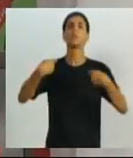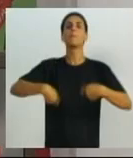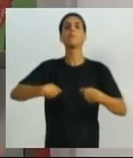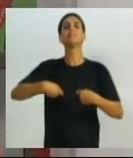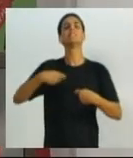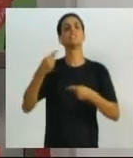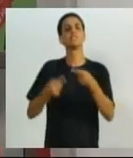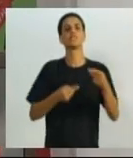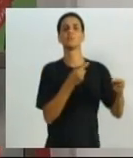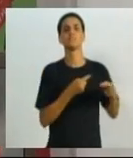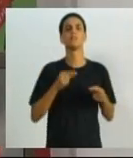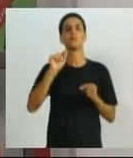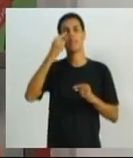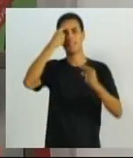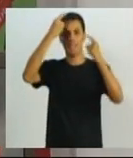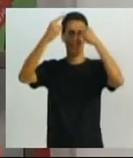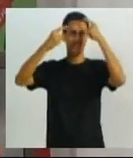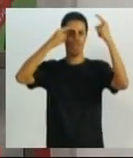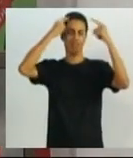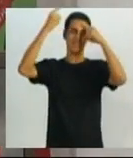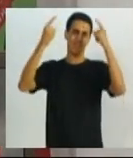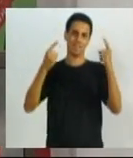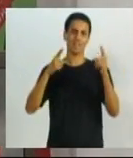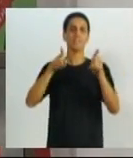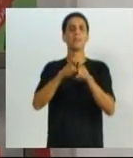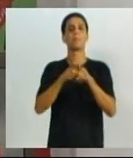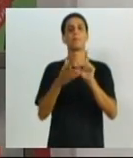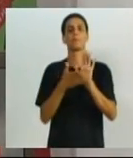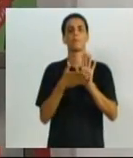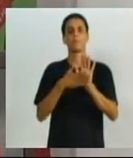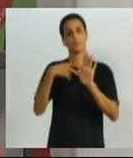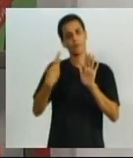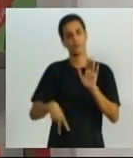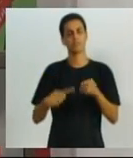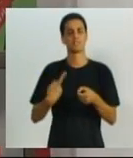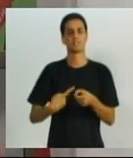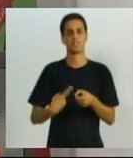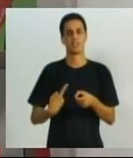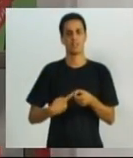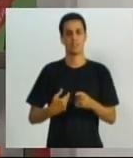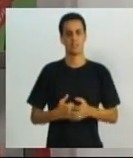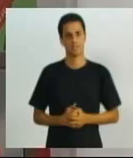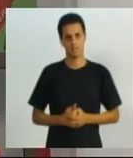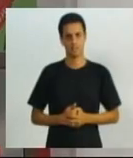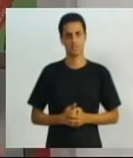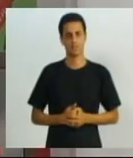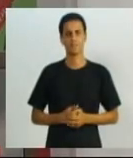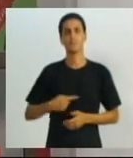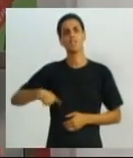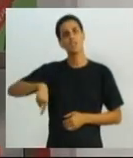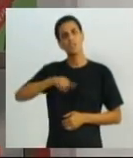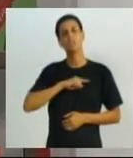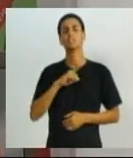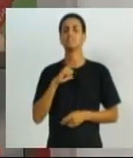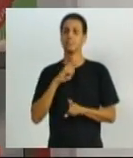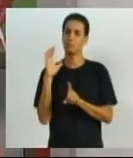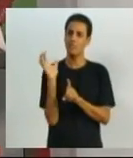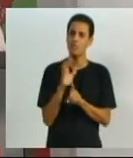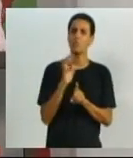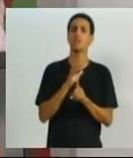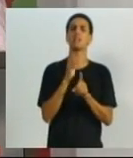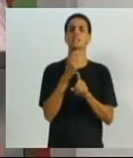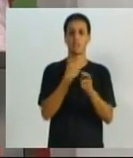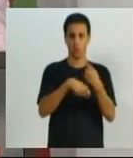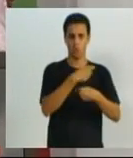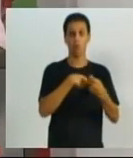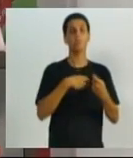seja debatida nas ideias, no campo das ideias e das propostas para a nossa cidade. Quando a gente tem uma grande interferência econômica, quer dizer que